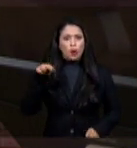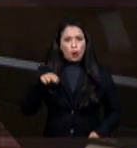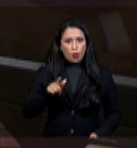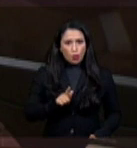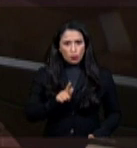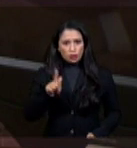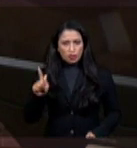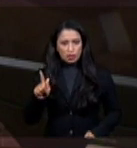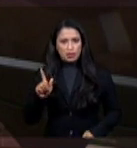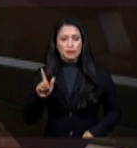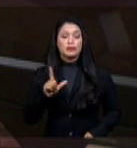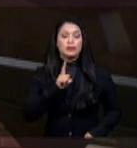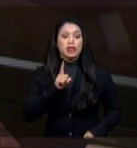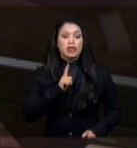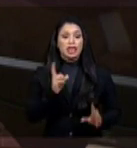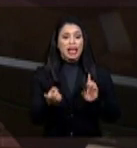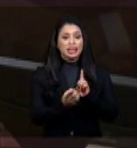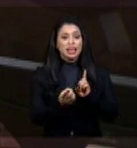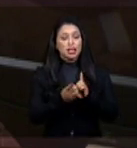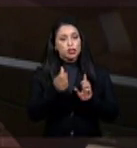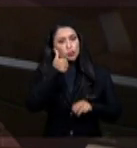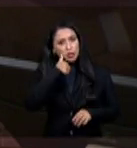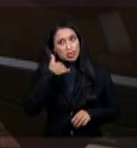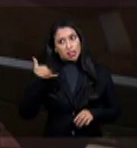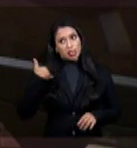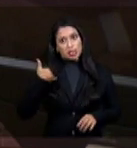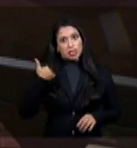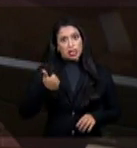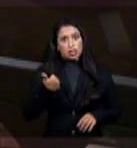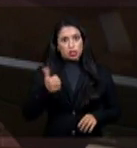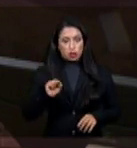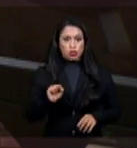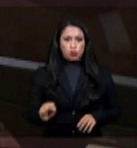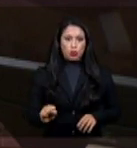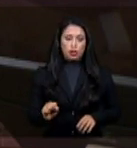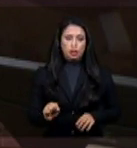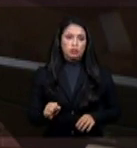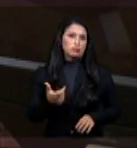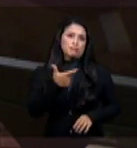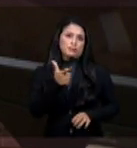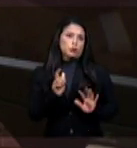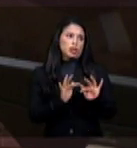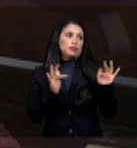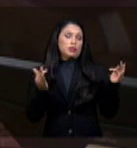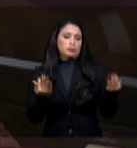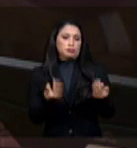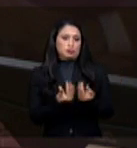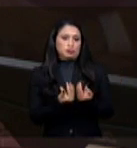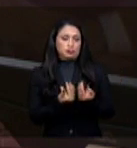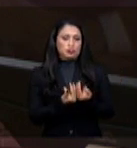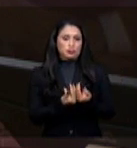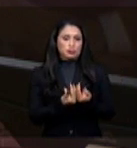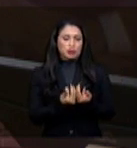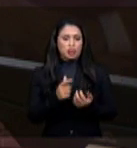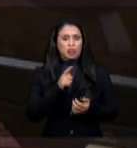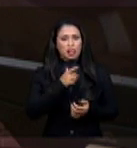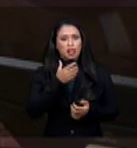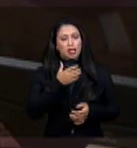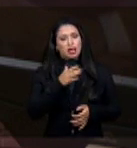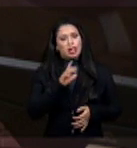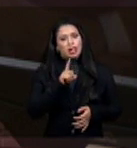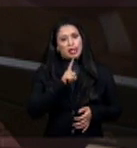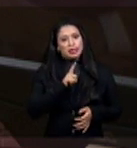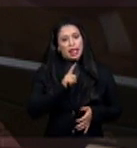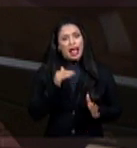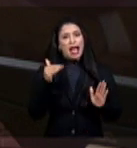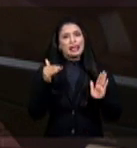meninas que completam 18 anos e têm que sair dos abrigos, meninas que estão sem família, e ela atende as meninas naquele meio do caminho, com 18 anos, e